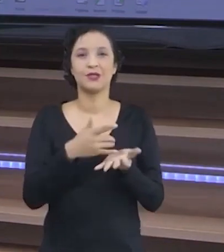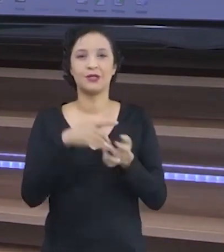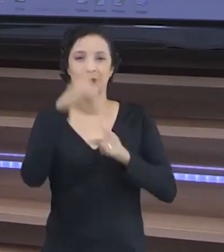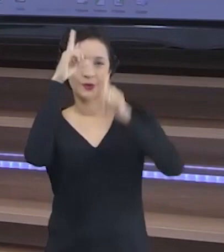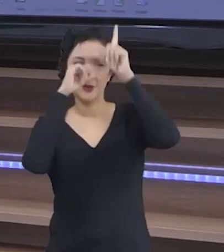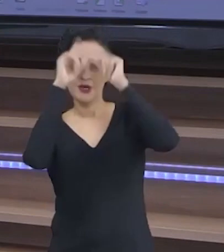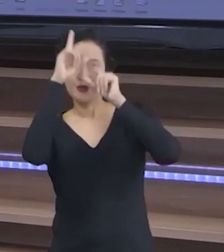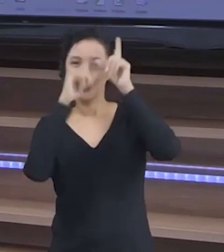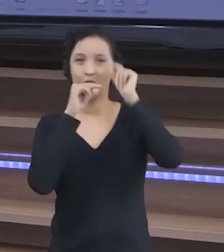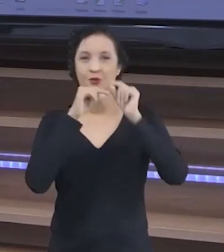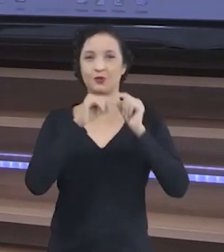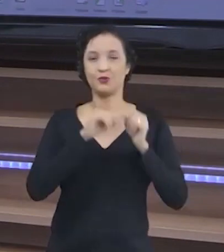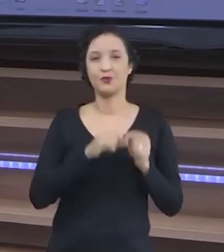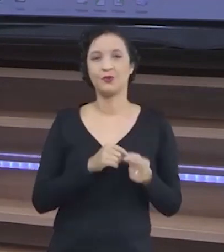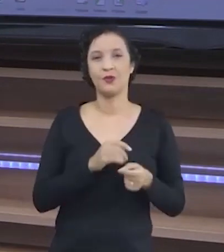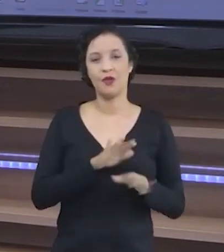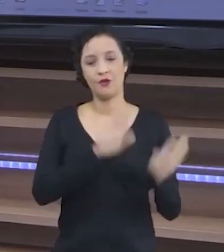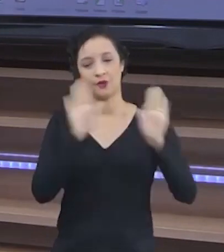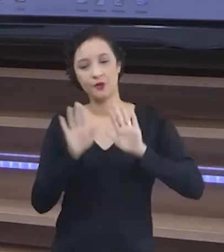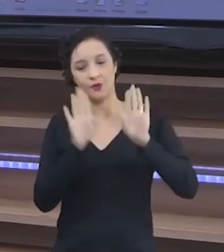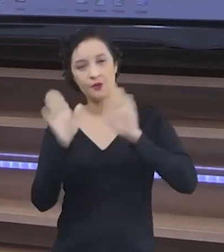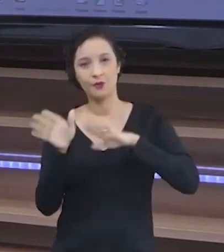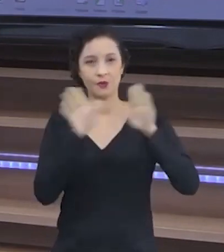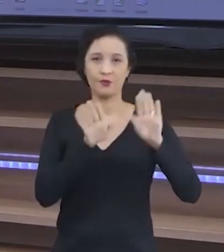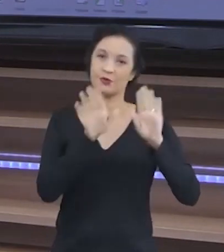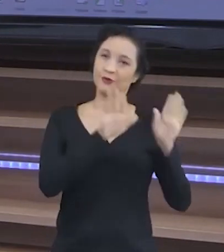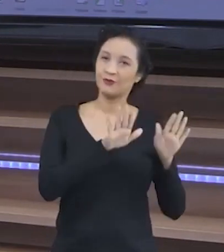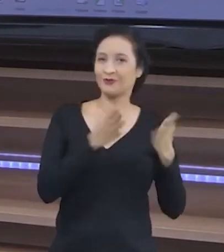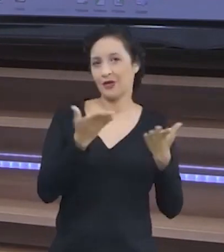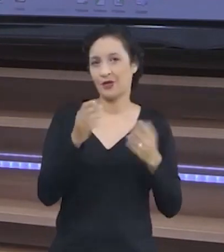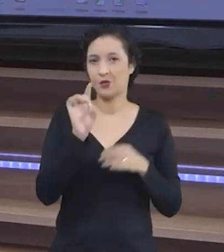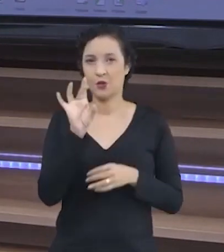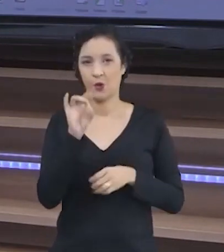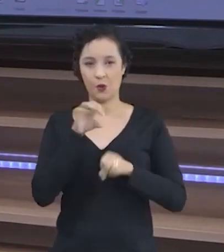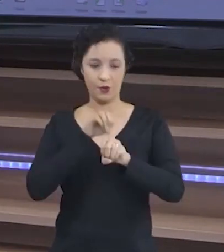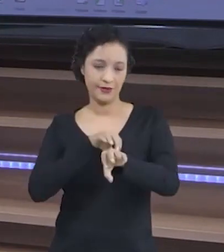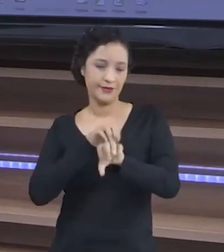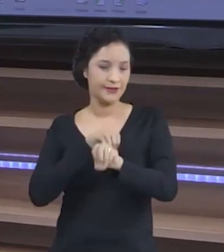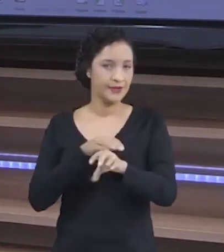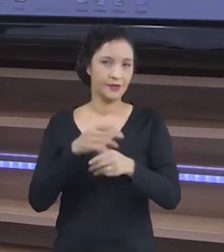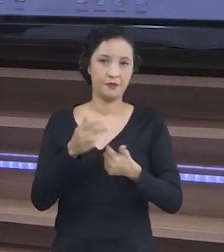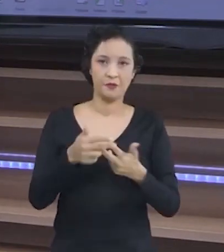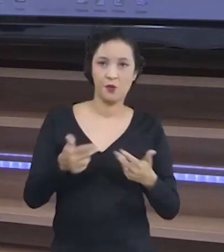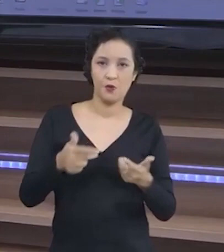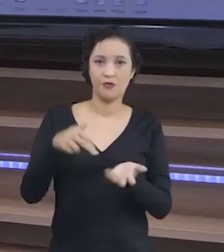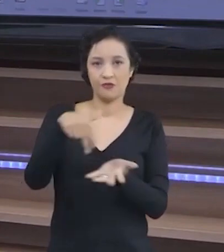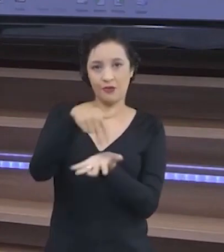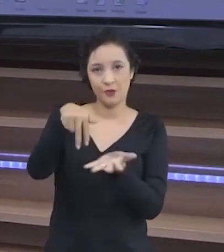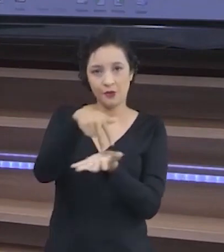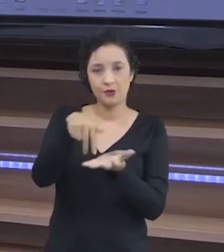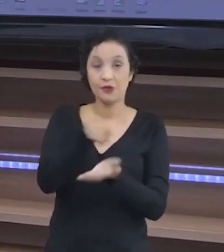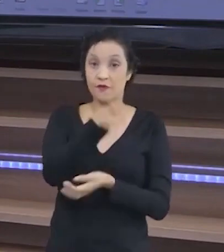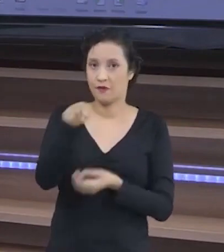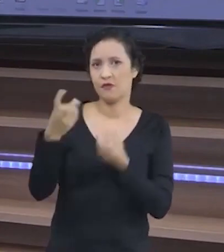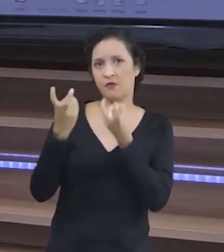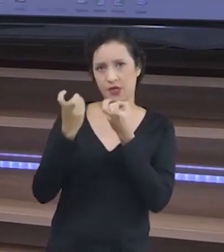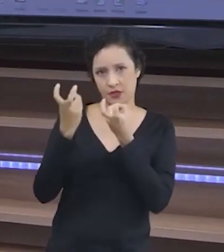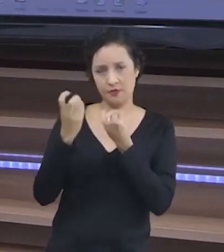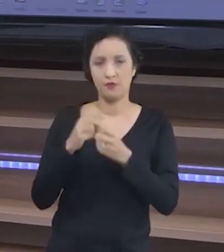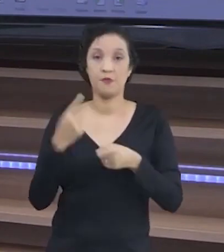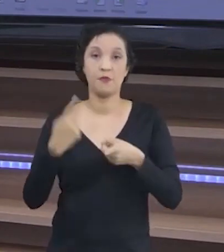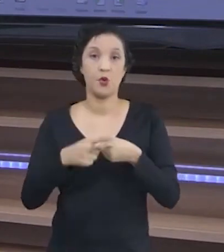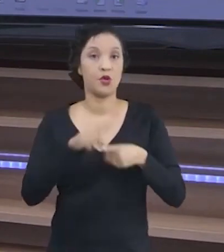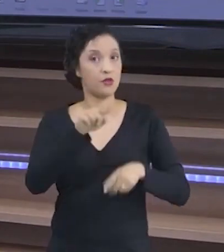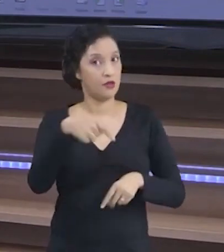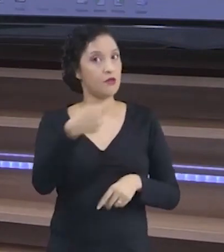2 para lá e 2 para cá. Uma hora levanta a mão, enfim. Bem literal. É isso que eu quero que vocês observem. Porque vai ter um outro momento que a gente vai ter